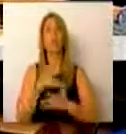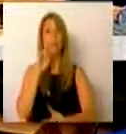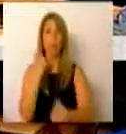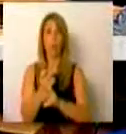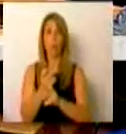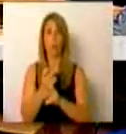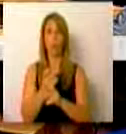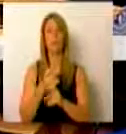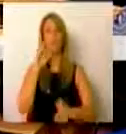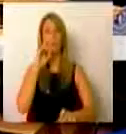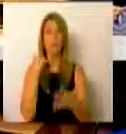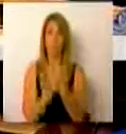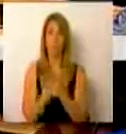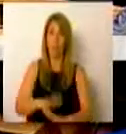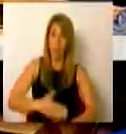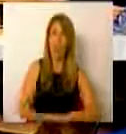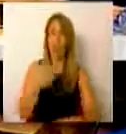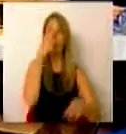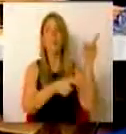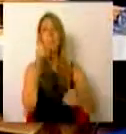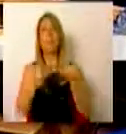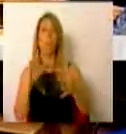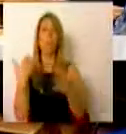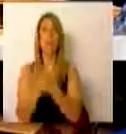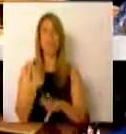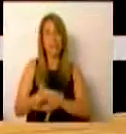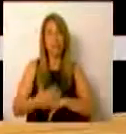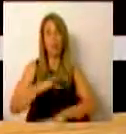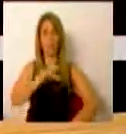proteger ainda mais o consumidor e profissionalizar ainda mais o setor. Obrigado.